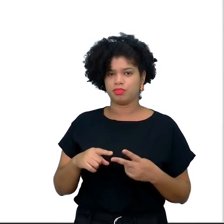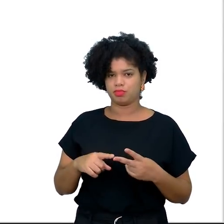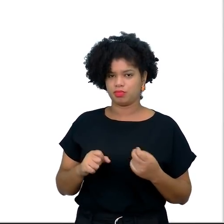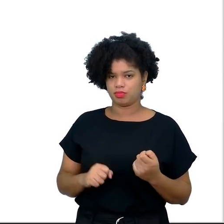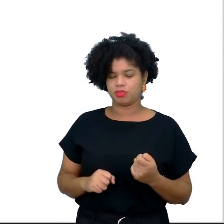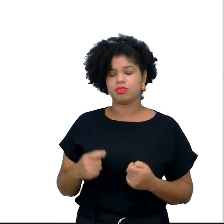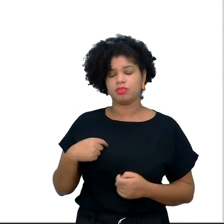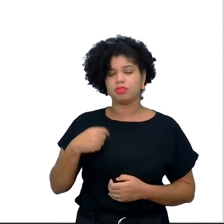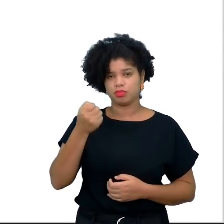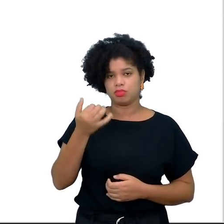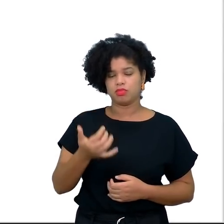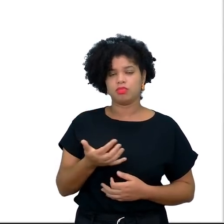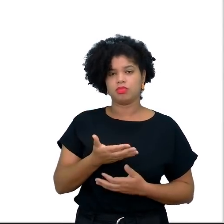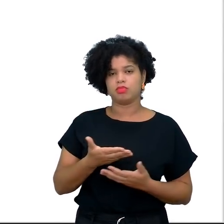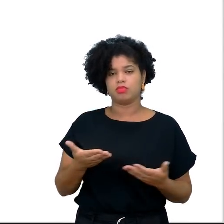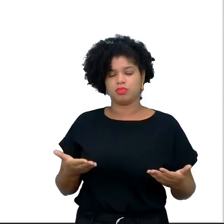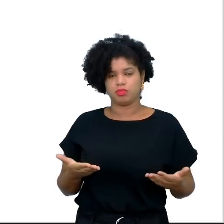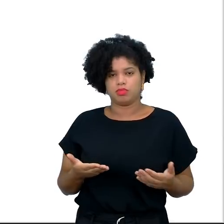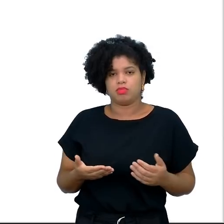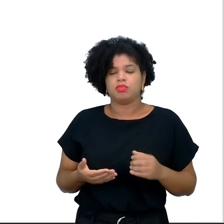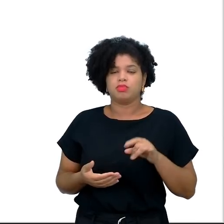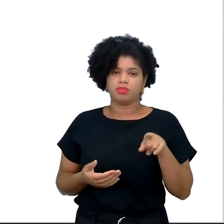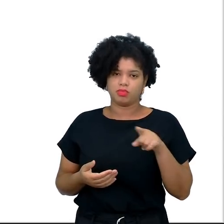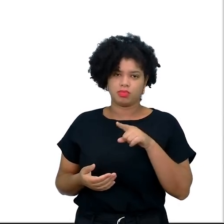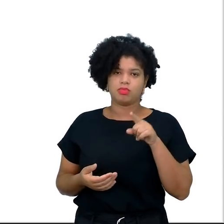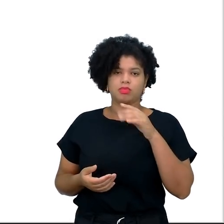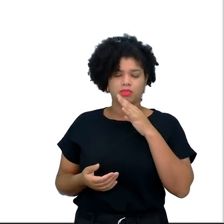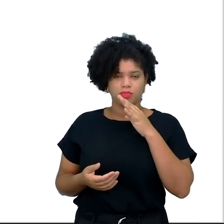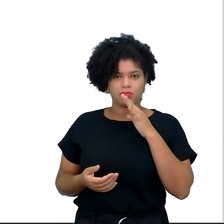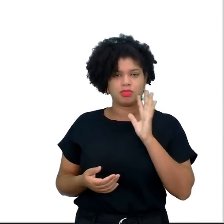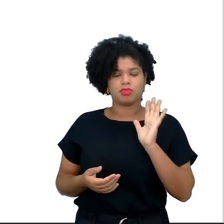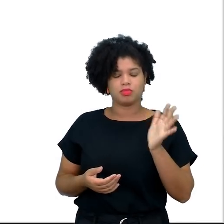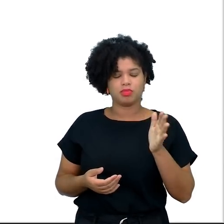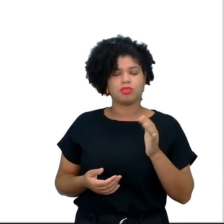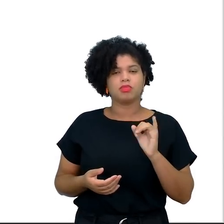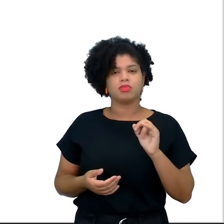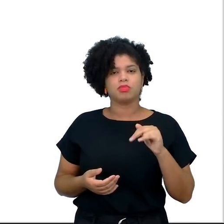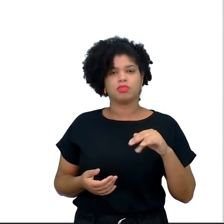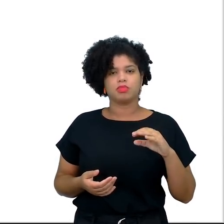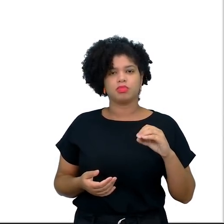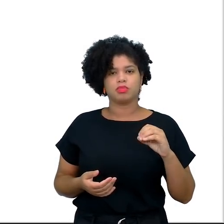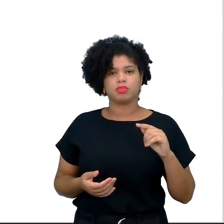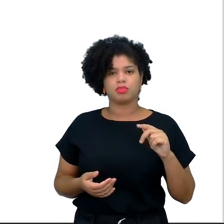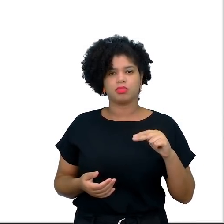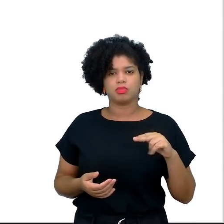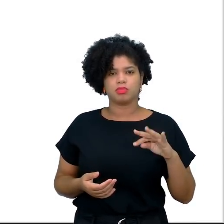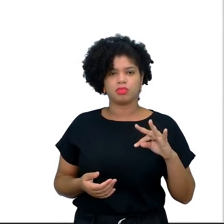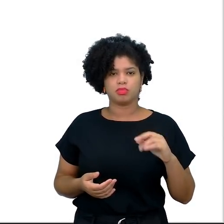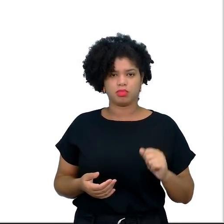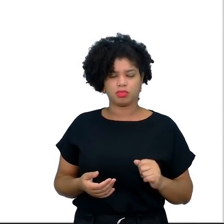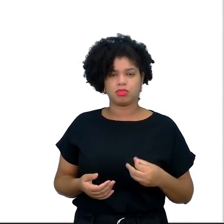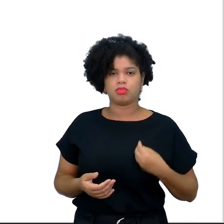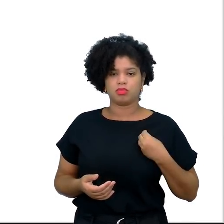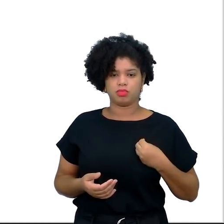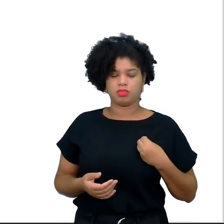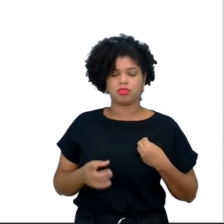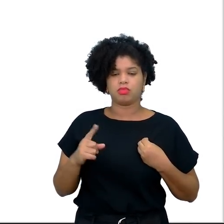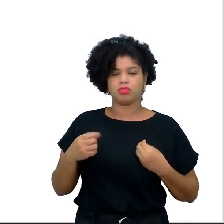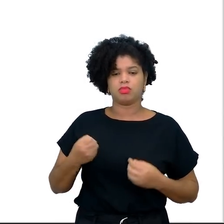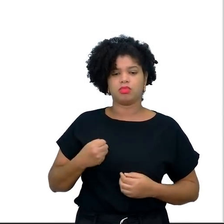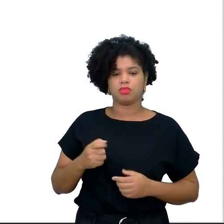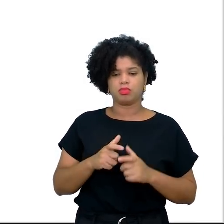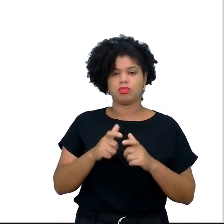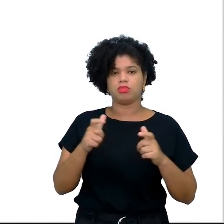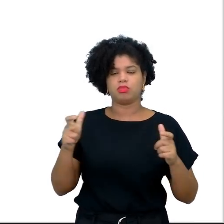Como eu já disse anteriormente, vocês com certeza se depararam com as situações em que a incógnita está presente, ou seja, né, são as